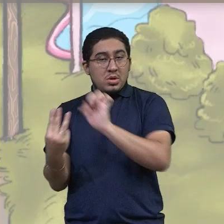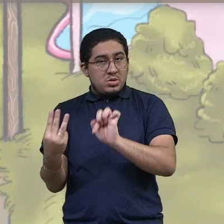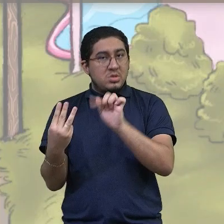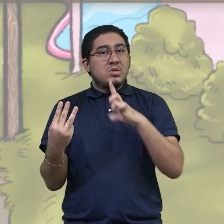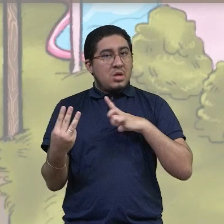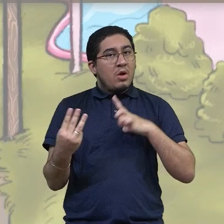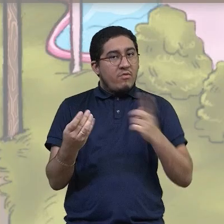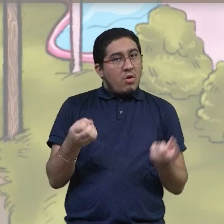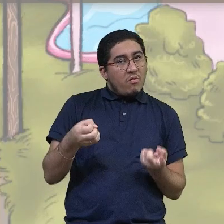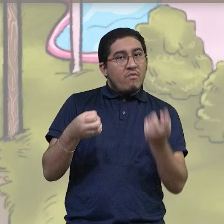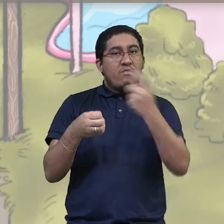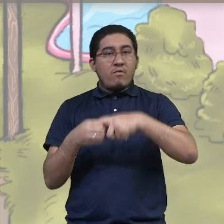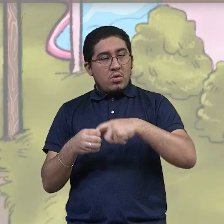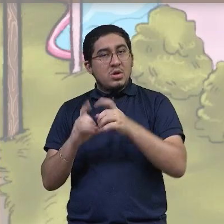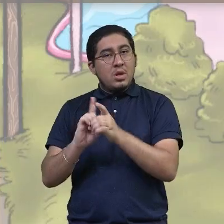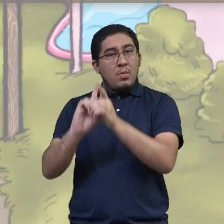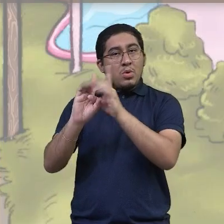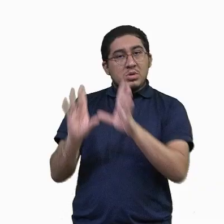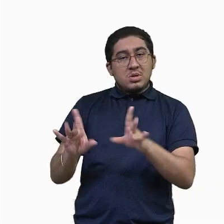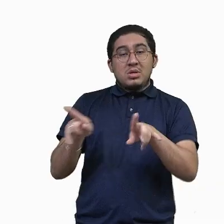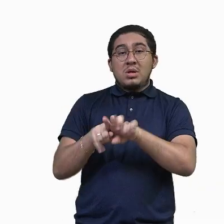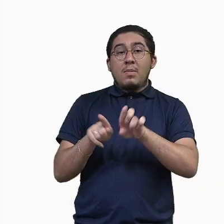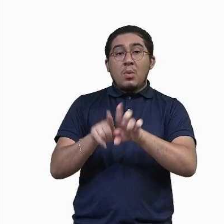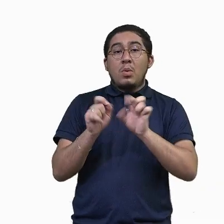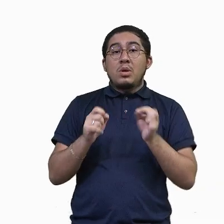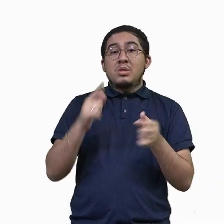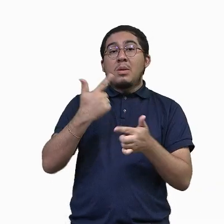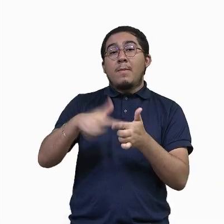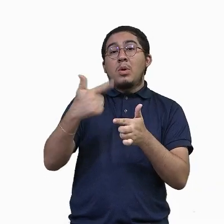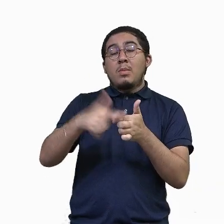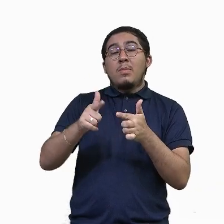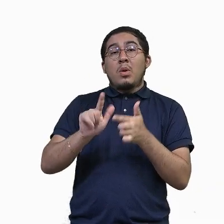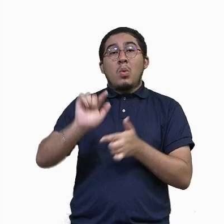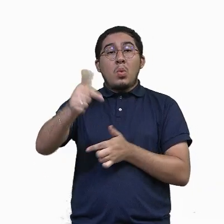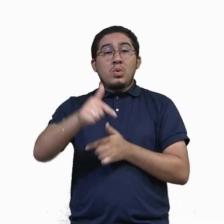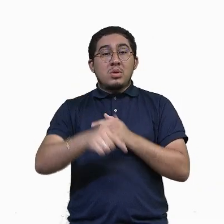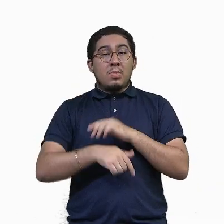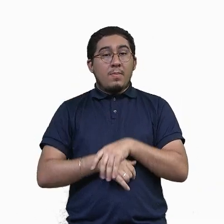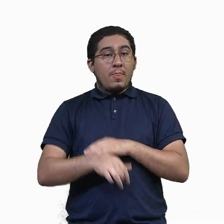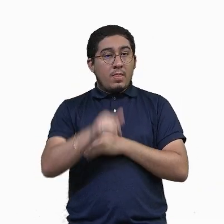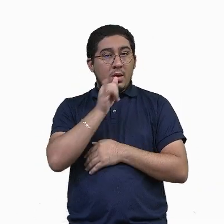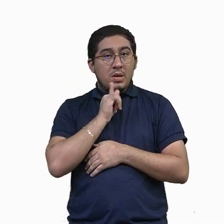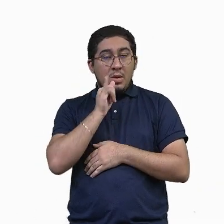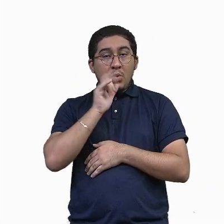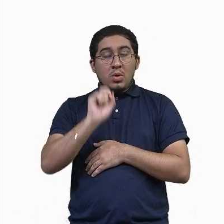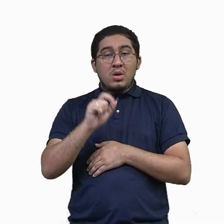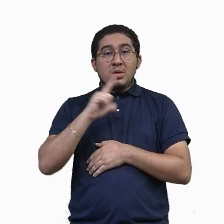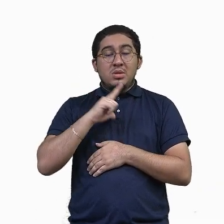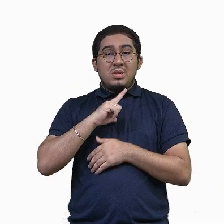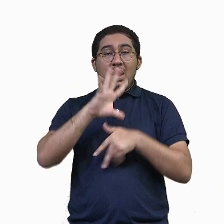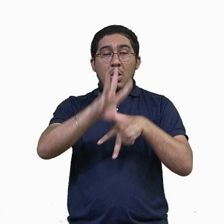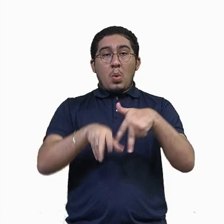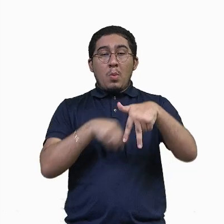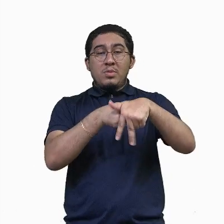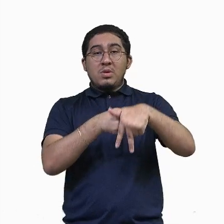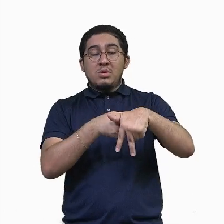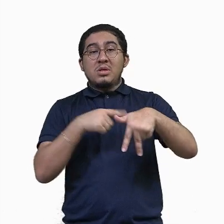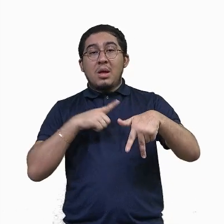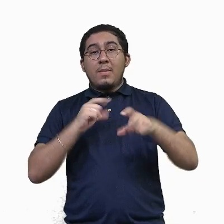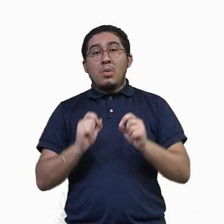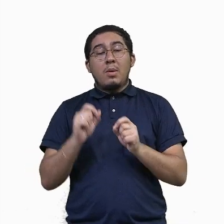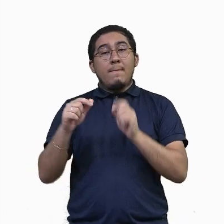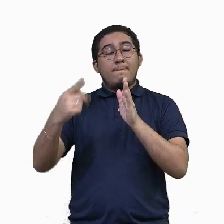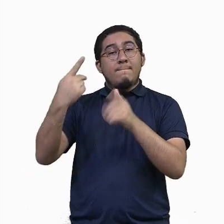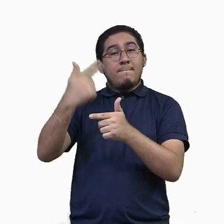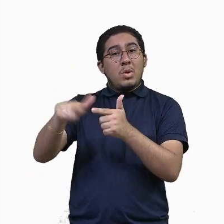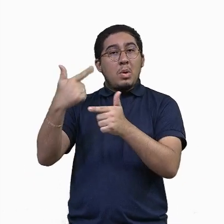redemocratização pós-ditaduras enfrentam também uma outra questão que é, por exemplo, a corrupção e crise de